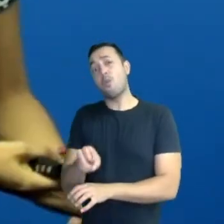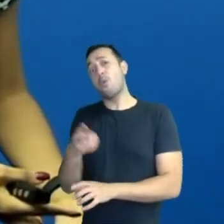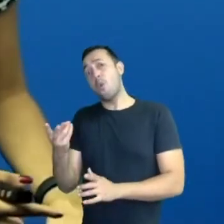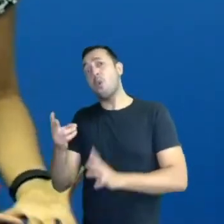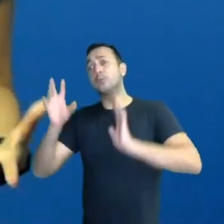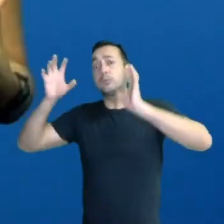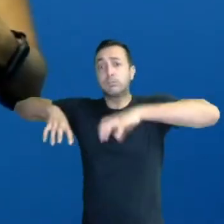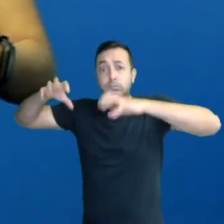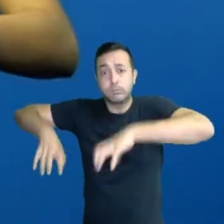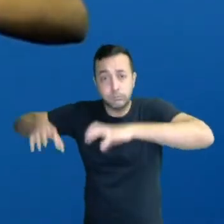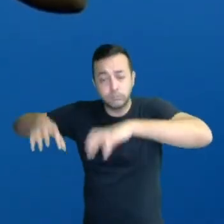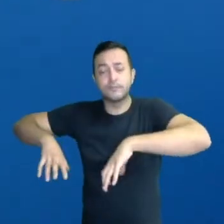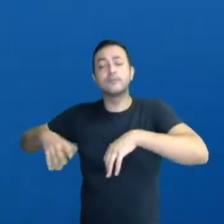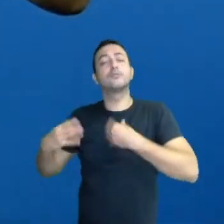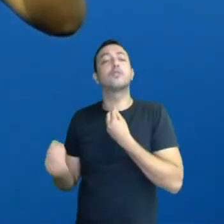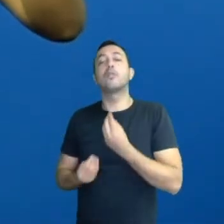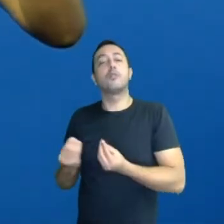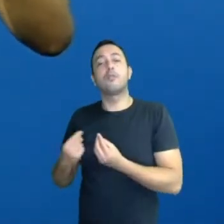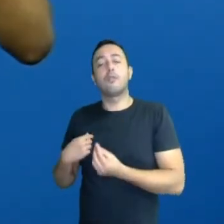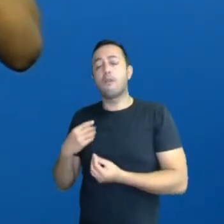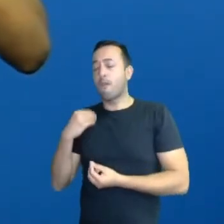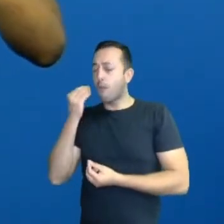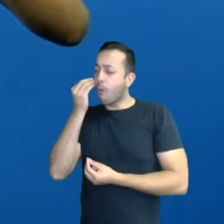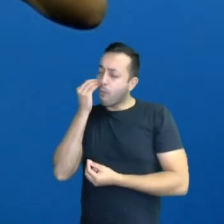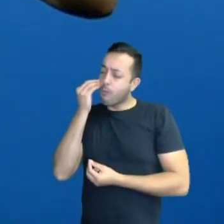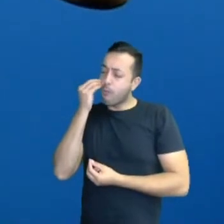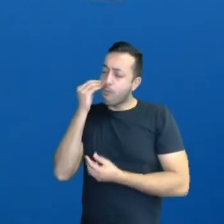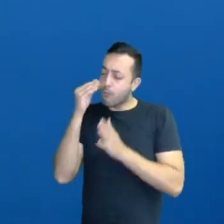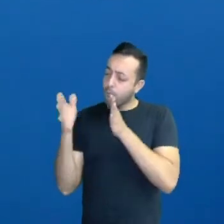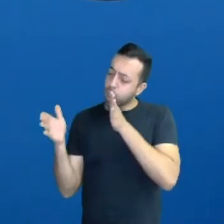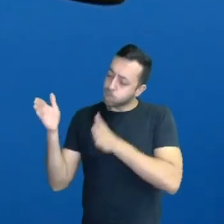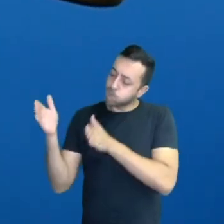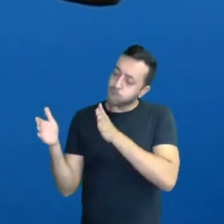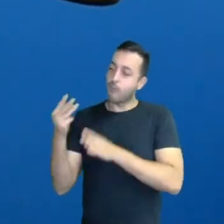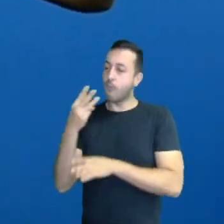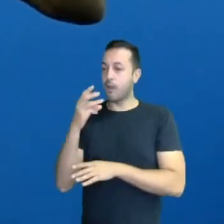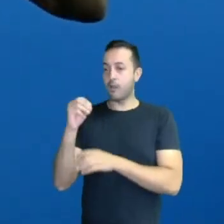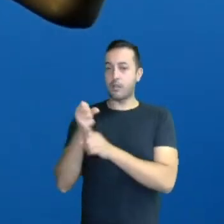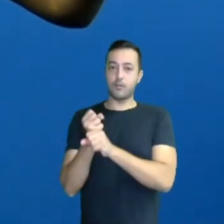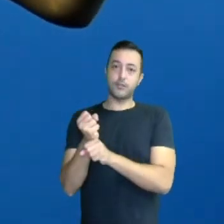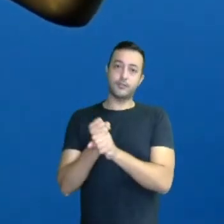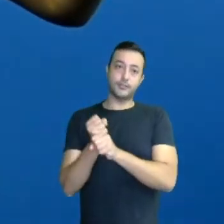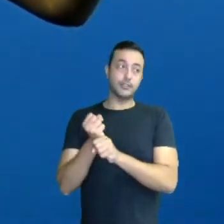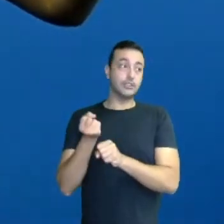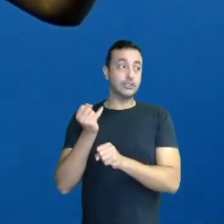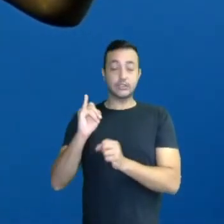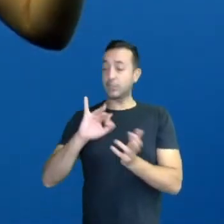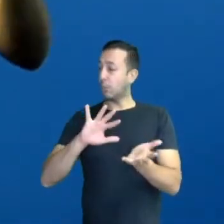muito úmido, a gente faz uma observação de um período de 30 anos.